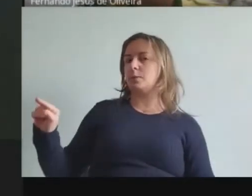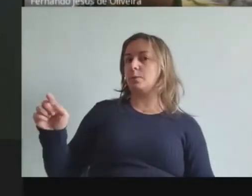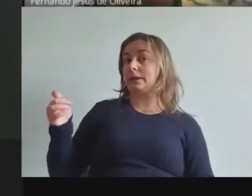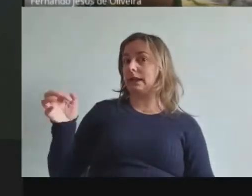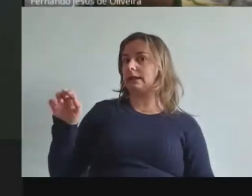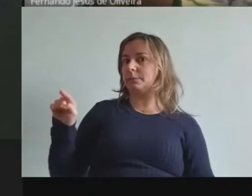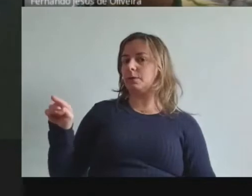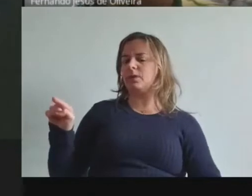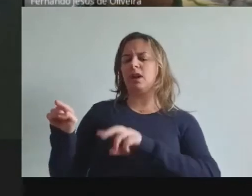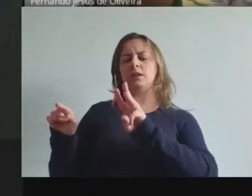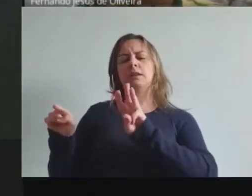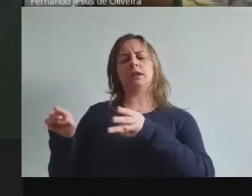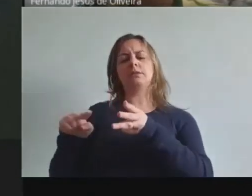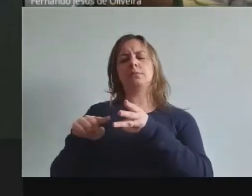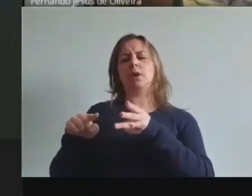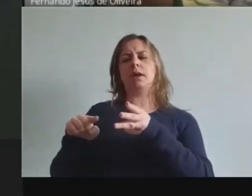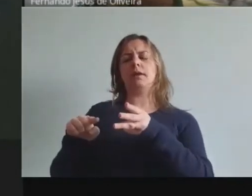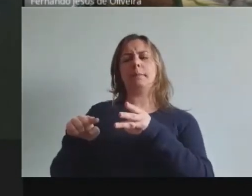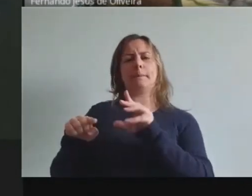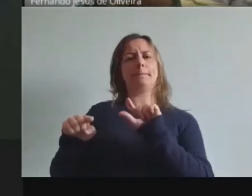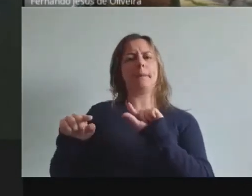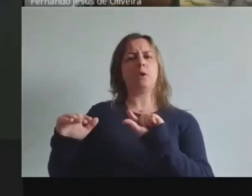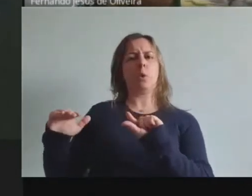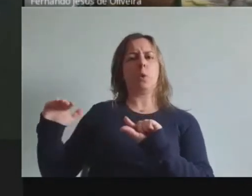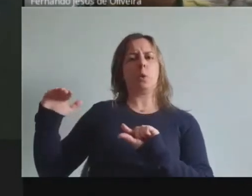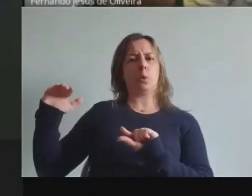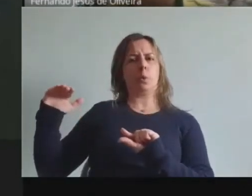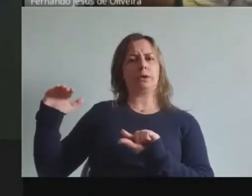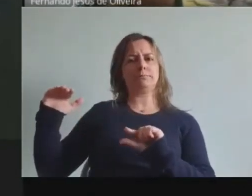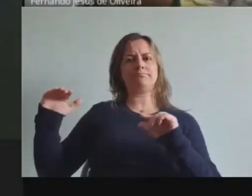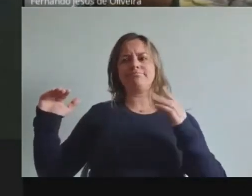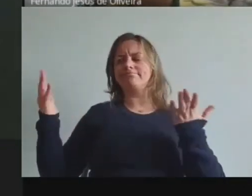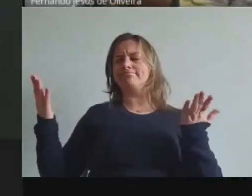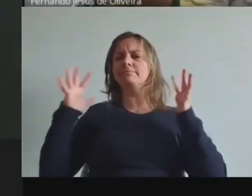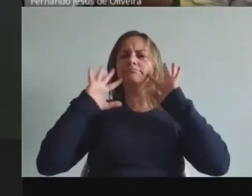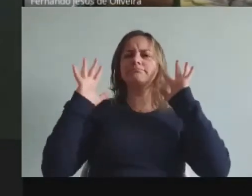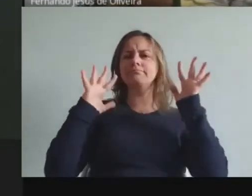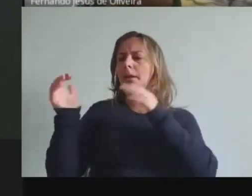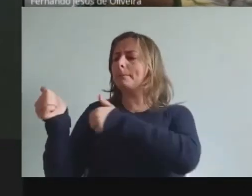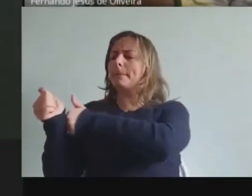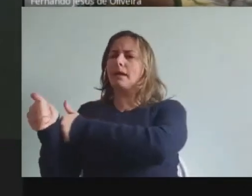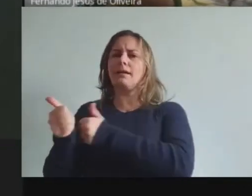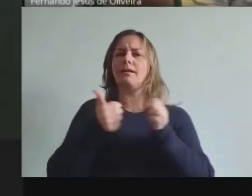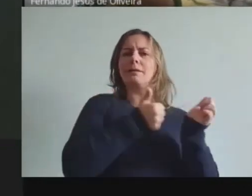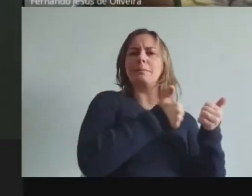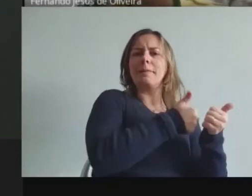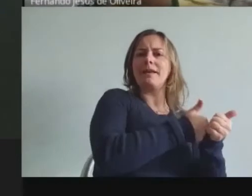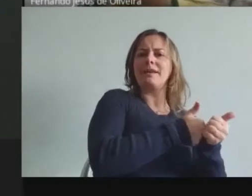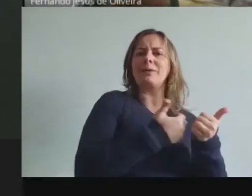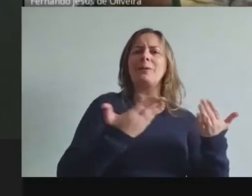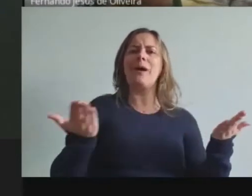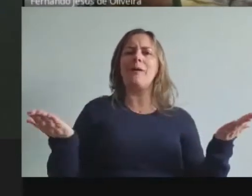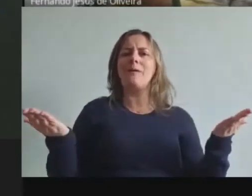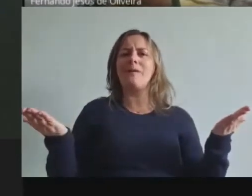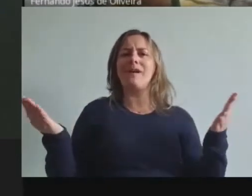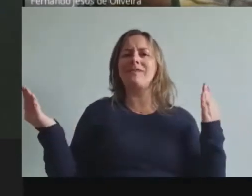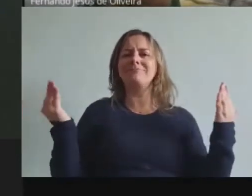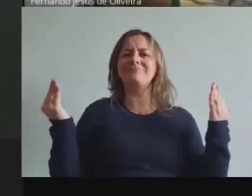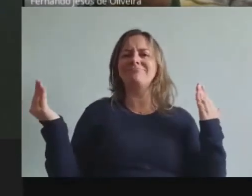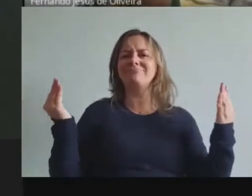quarta, né? Só que 3.000 está mais perto de quem? Está mais perto de 1.000 ou está mais perto de 10.000?